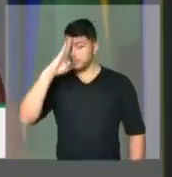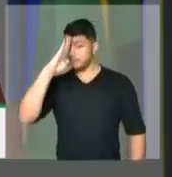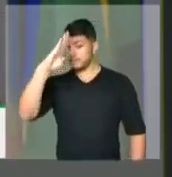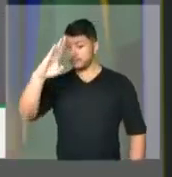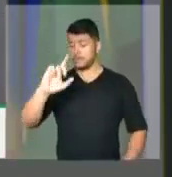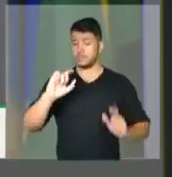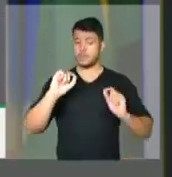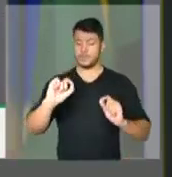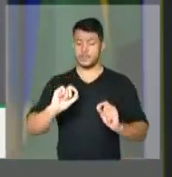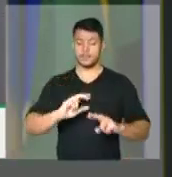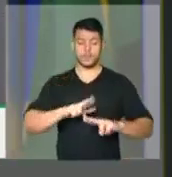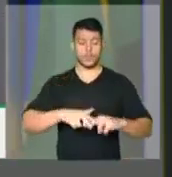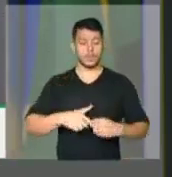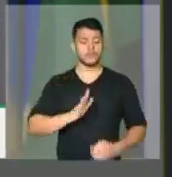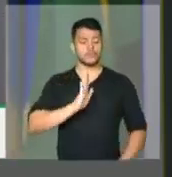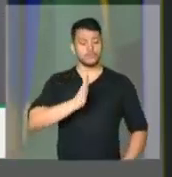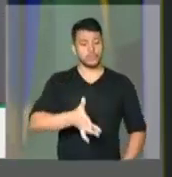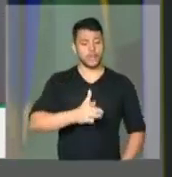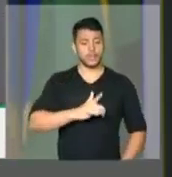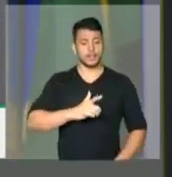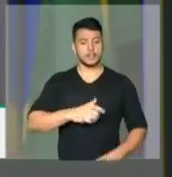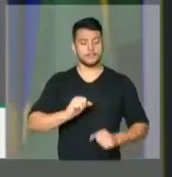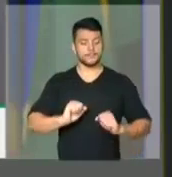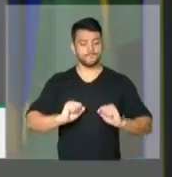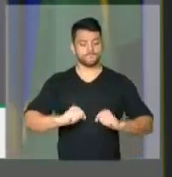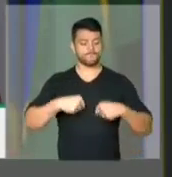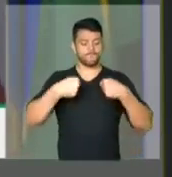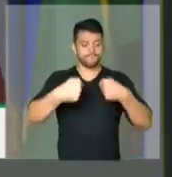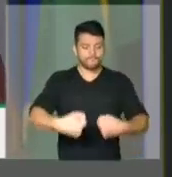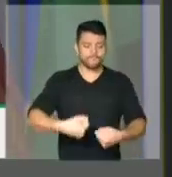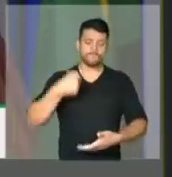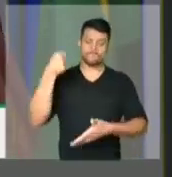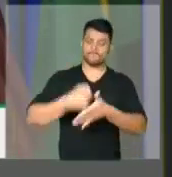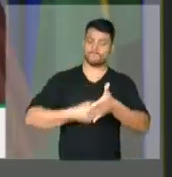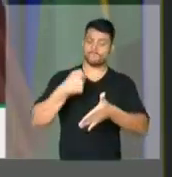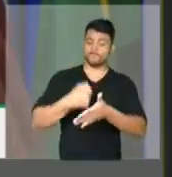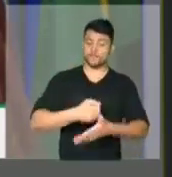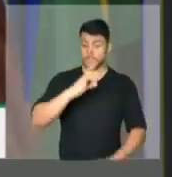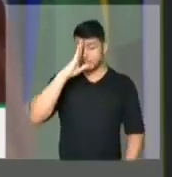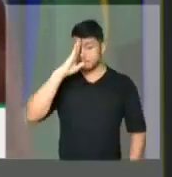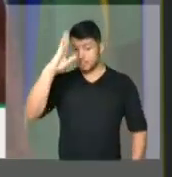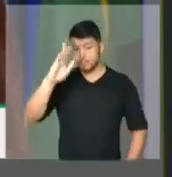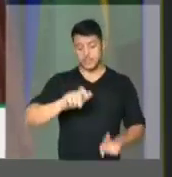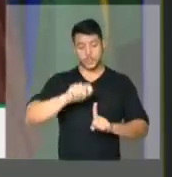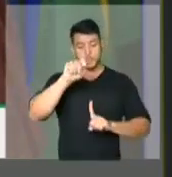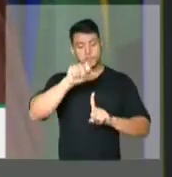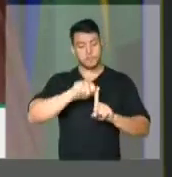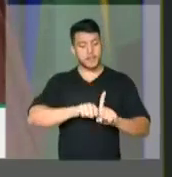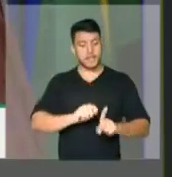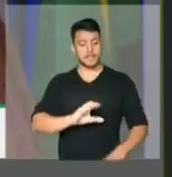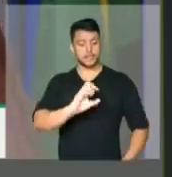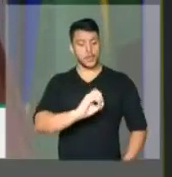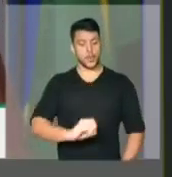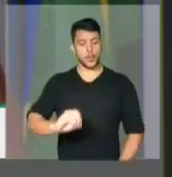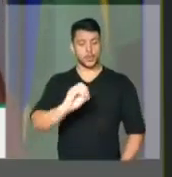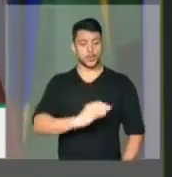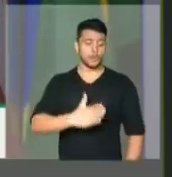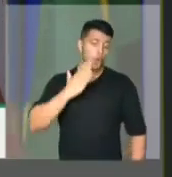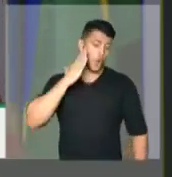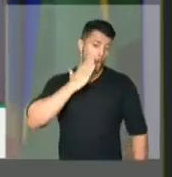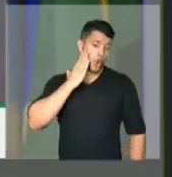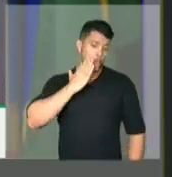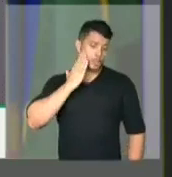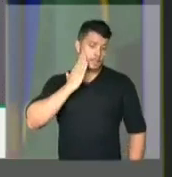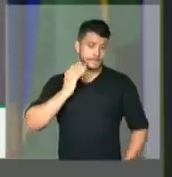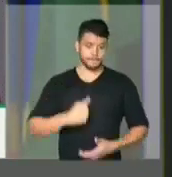luta incansável e que nesse mês do outubro rosa, que é esse mês que faz referência a essa luta